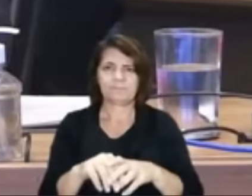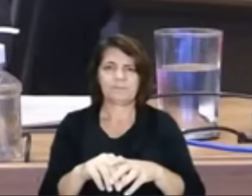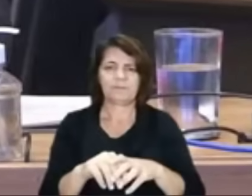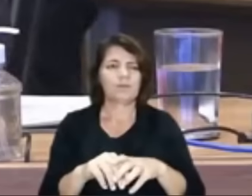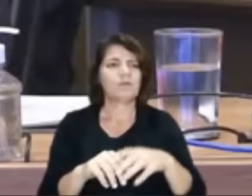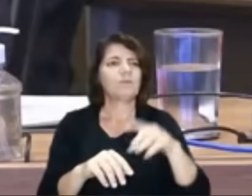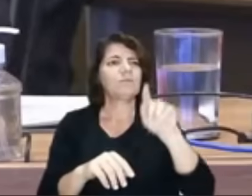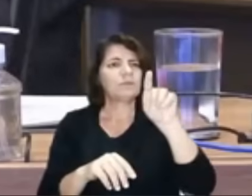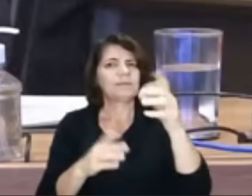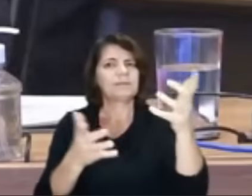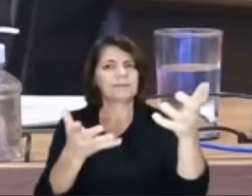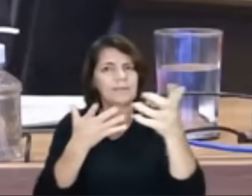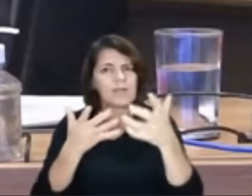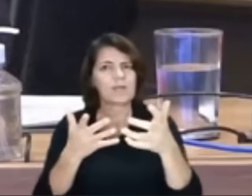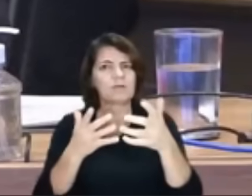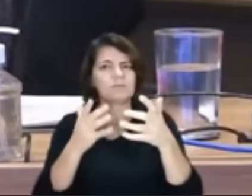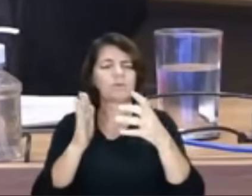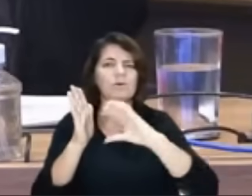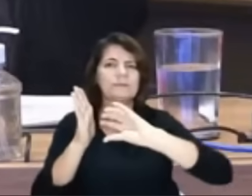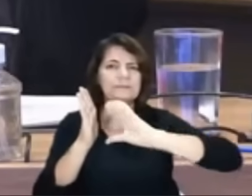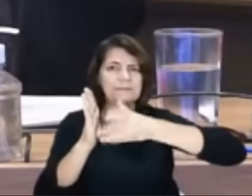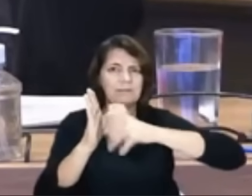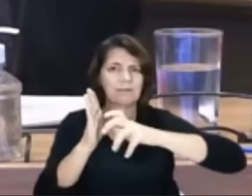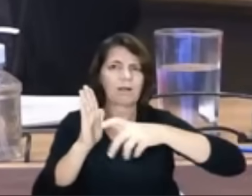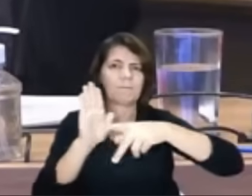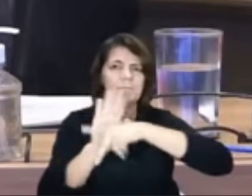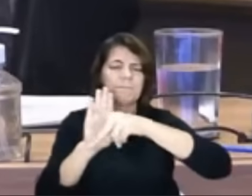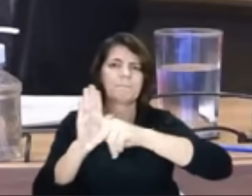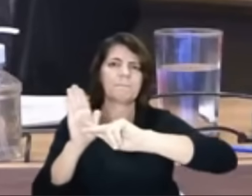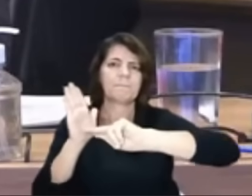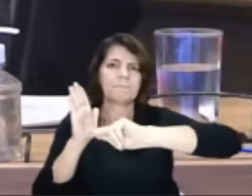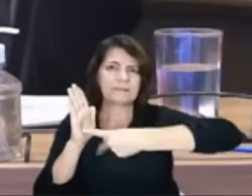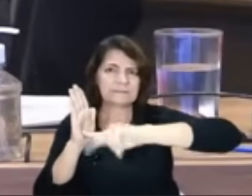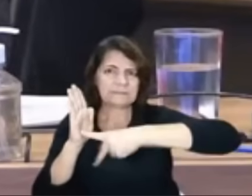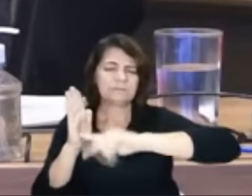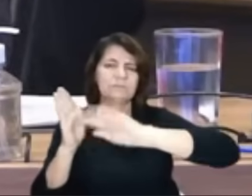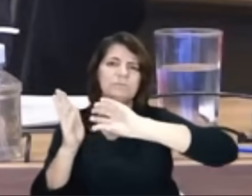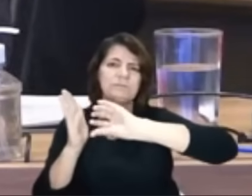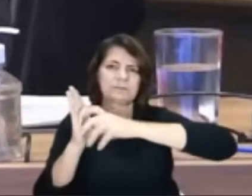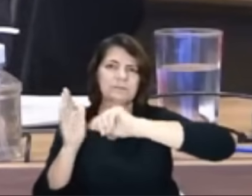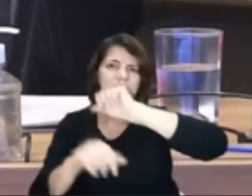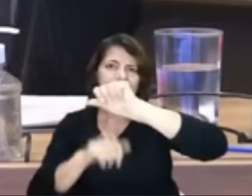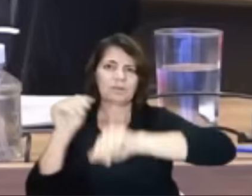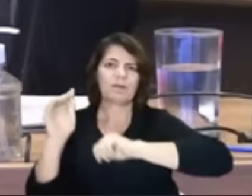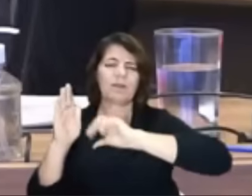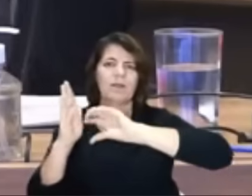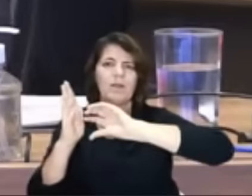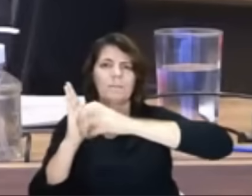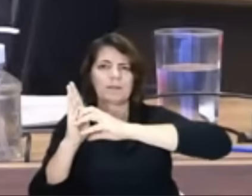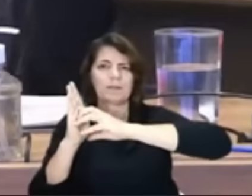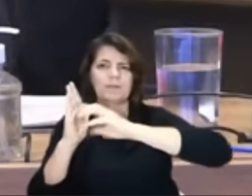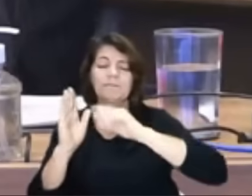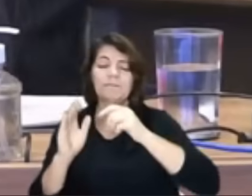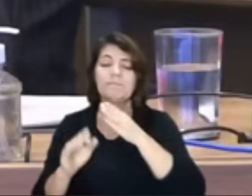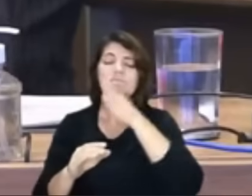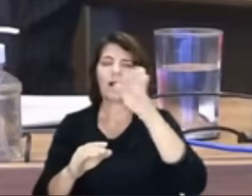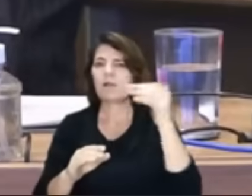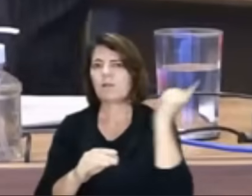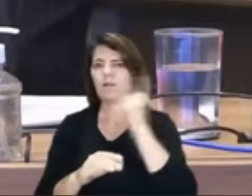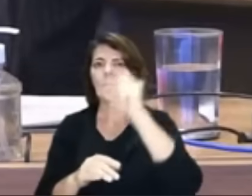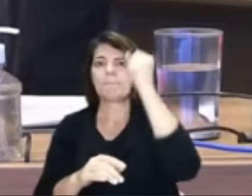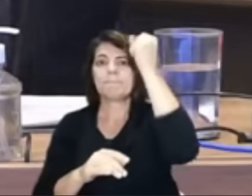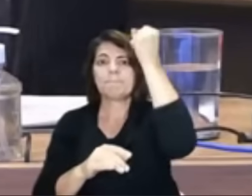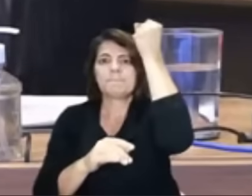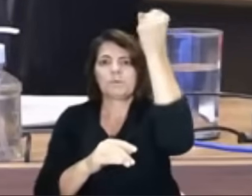vou reconhecer esse sindicato como partido o PT mas não esqueçam que um dia esse partido chegará ao poder e lá Estando tudo fará para instituir o